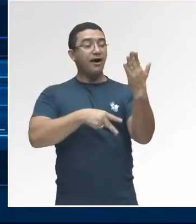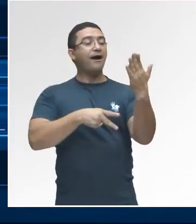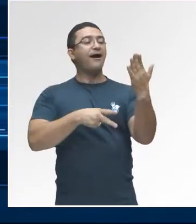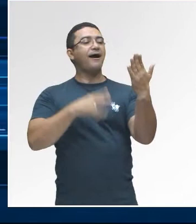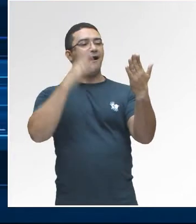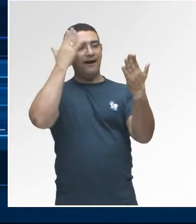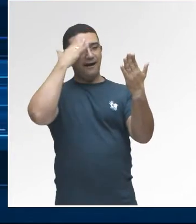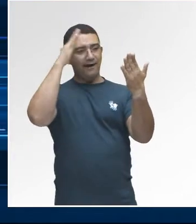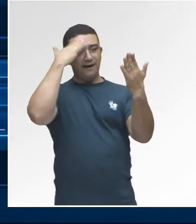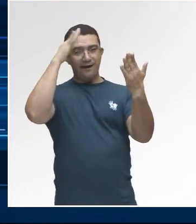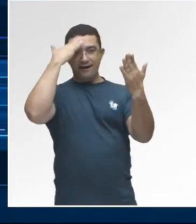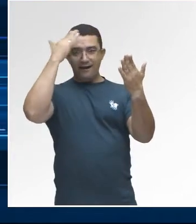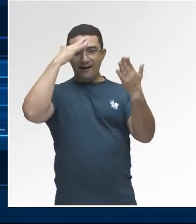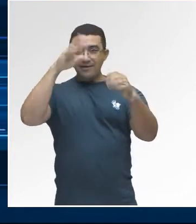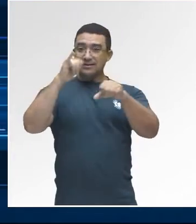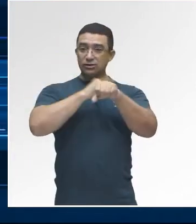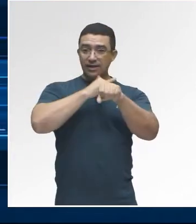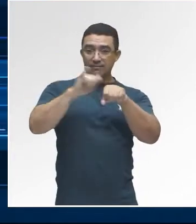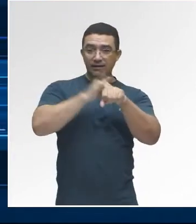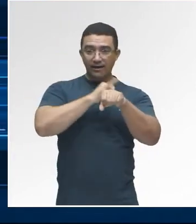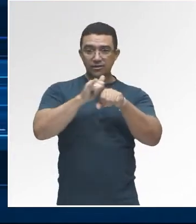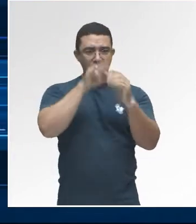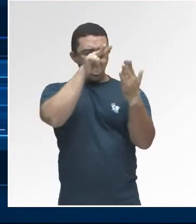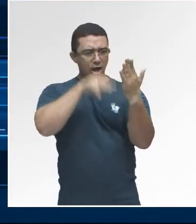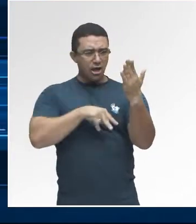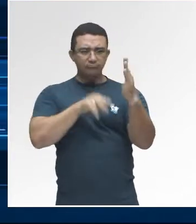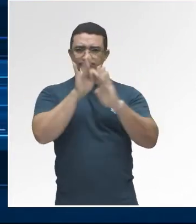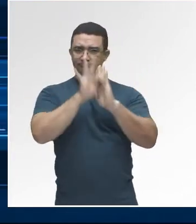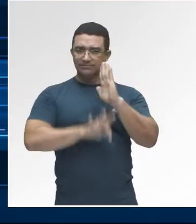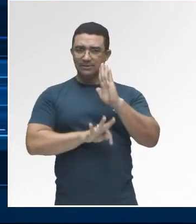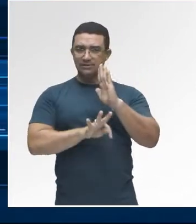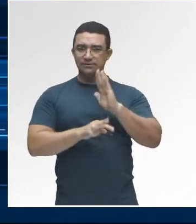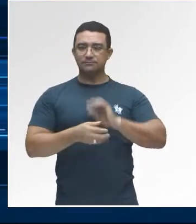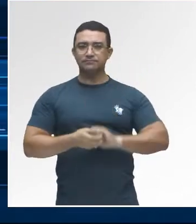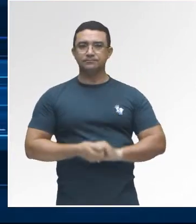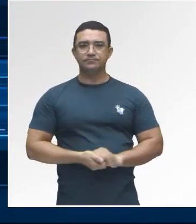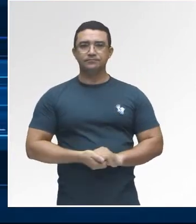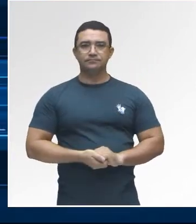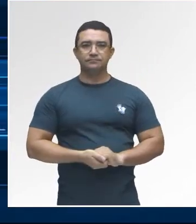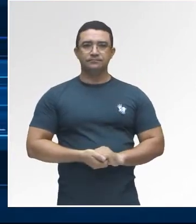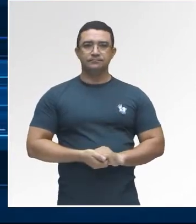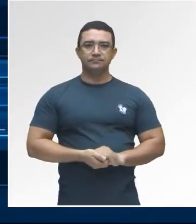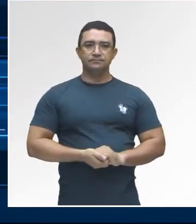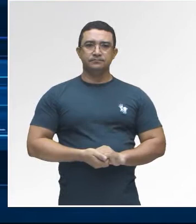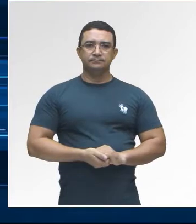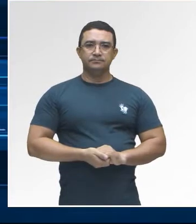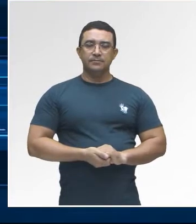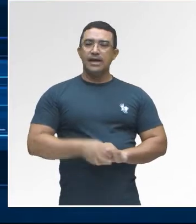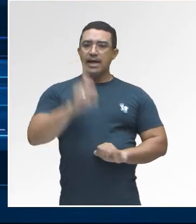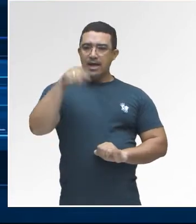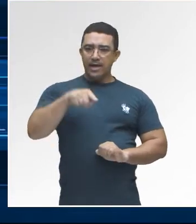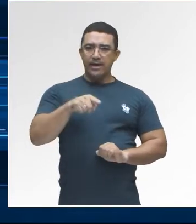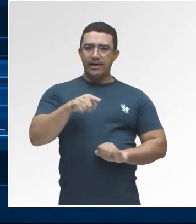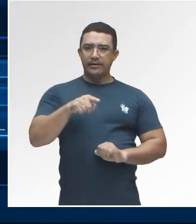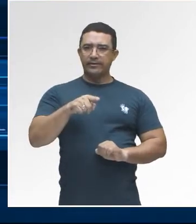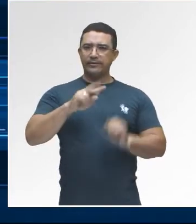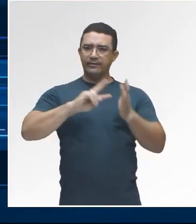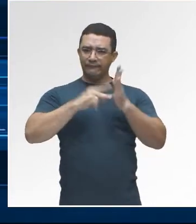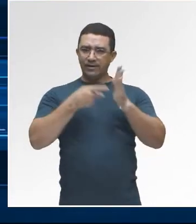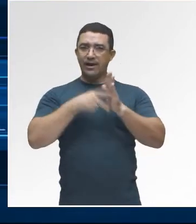escrito aí? Vou ler novamente esse trecho. Reading techniques é o quê? É uma técnica de